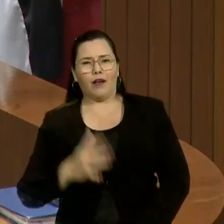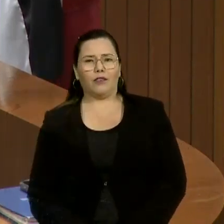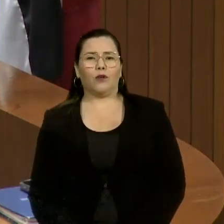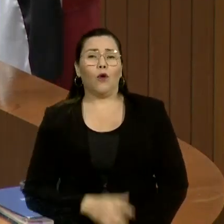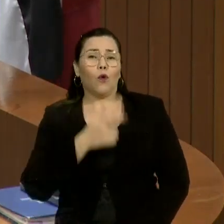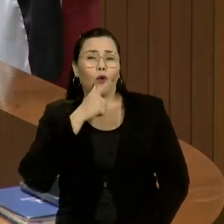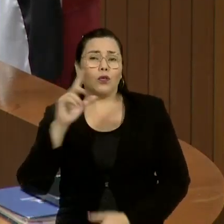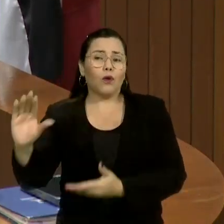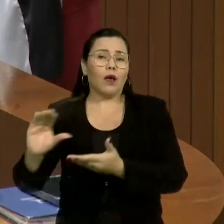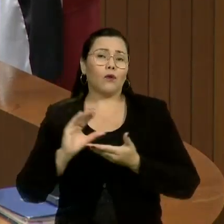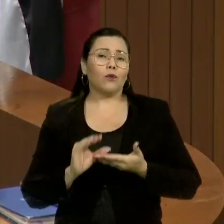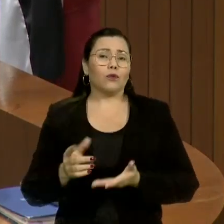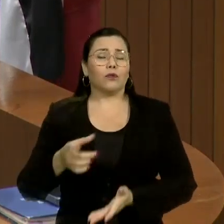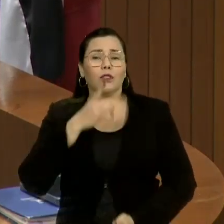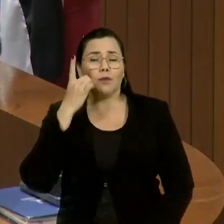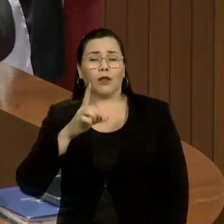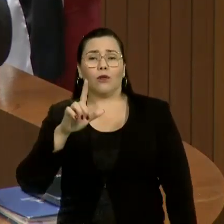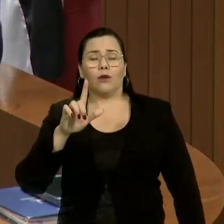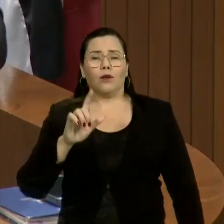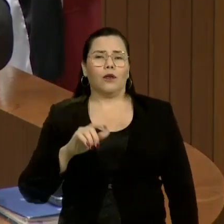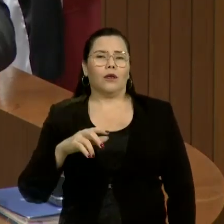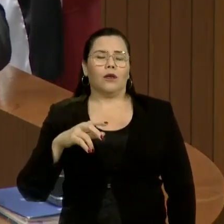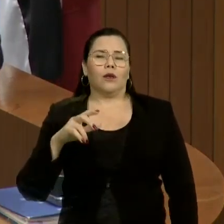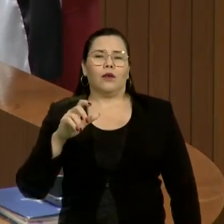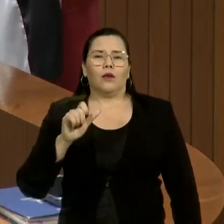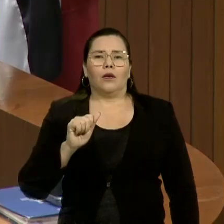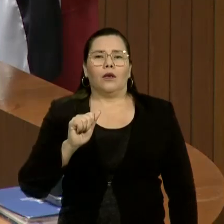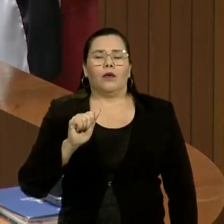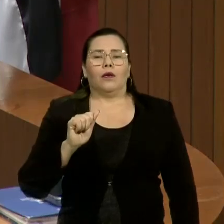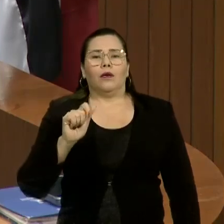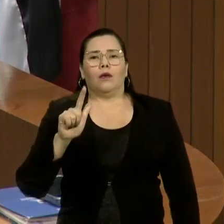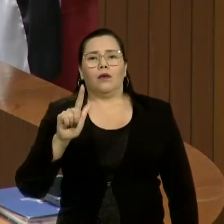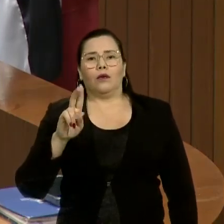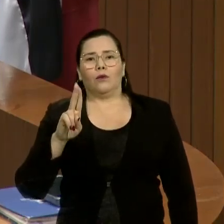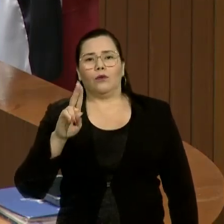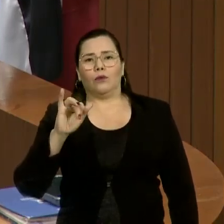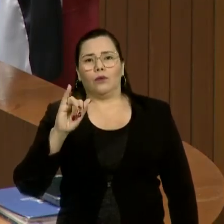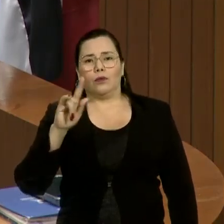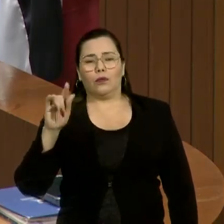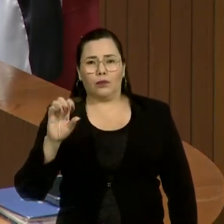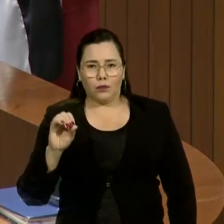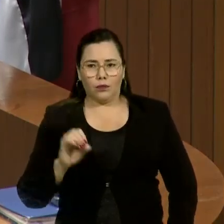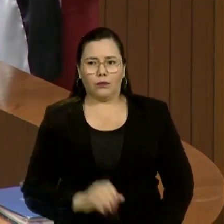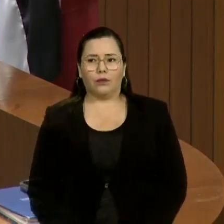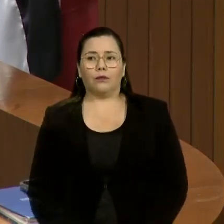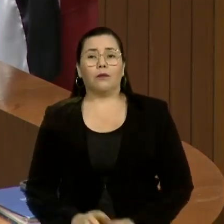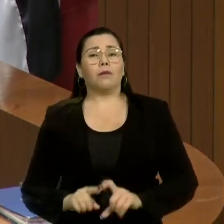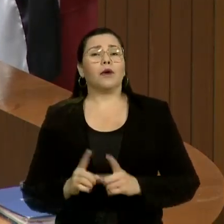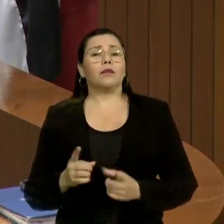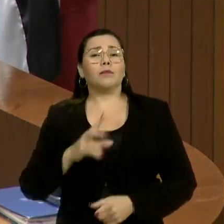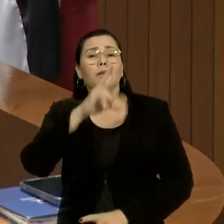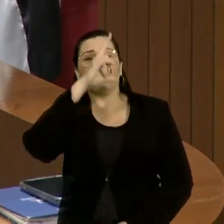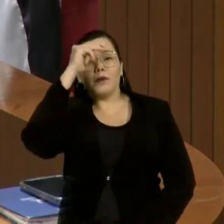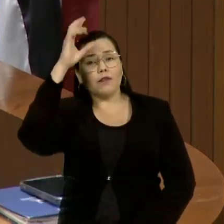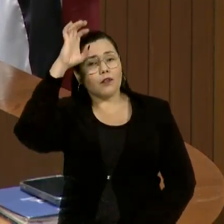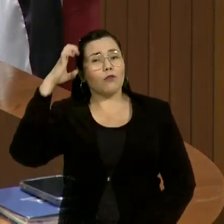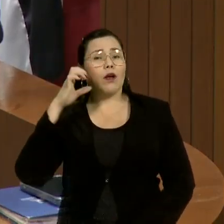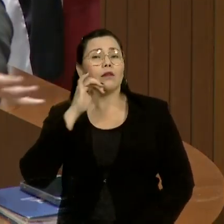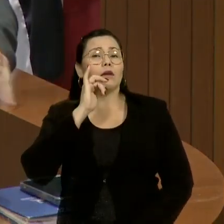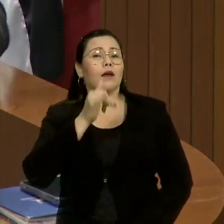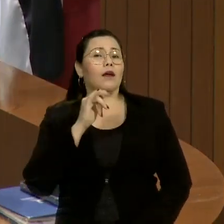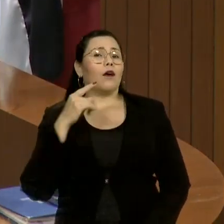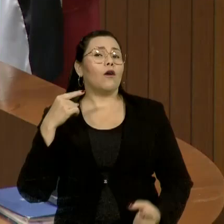Agora, manter o hospital é outra coisa e pior, desafio. Ó, prefeito, eu lhe desafio a manter a Avenida